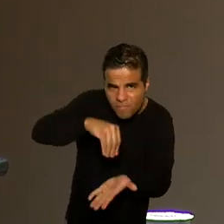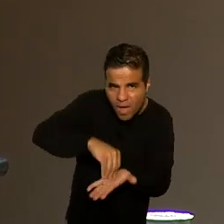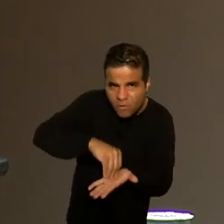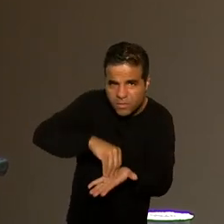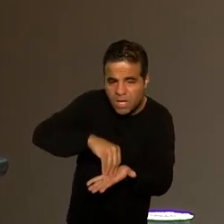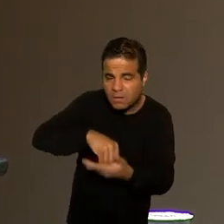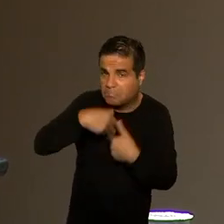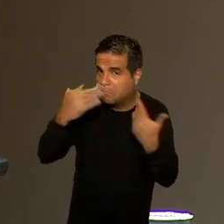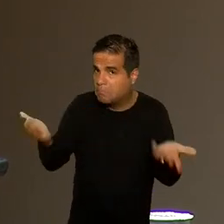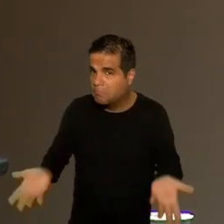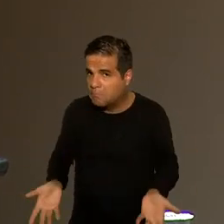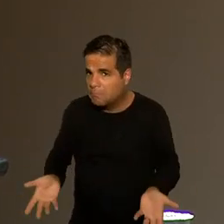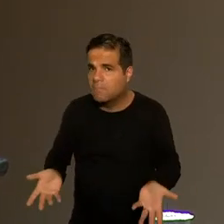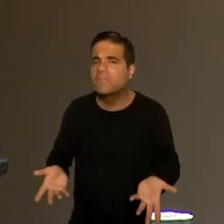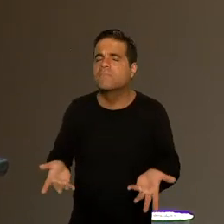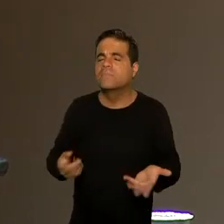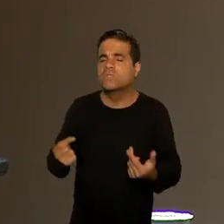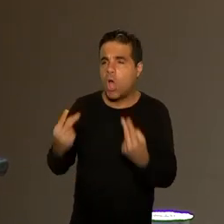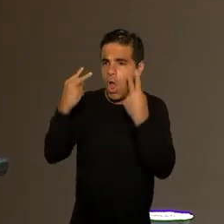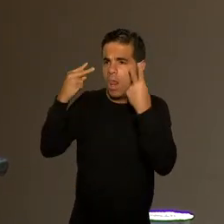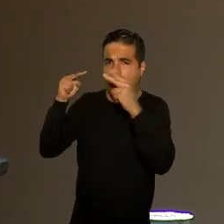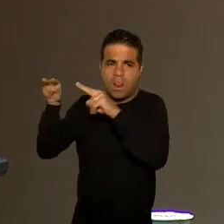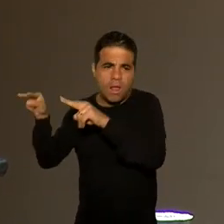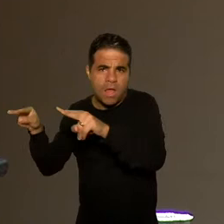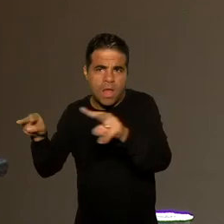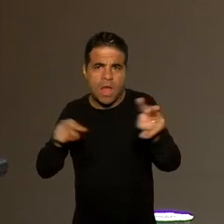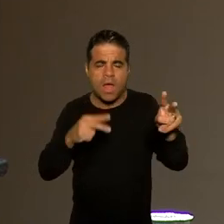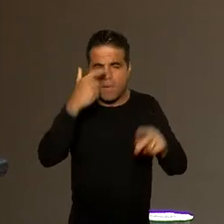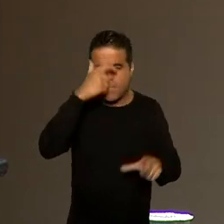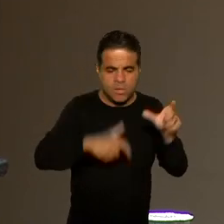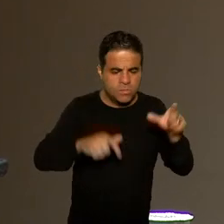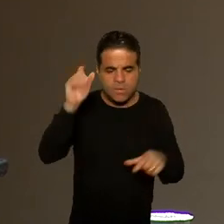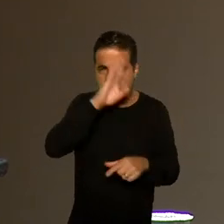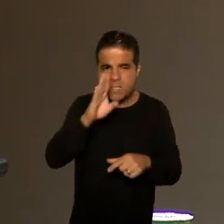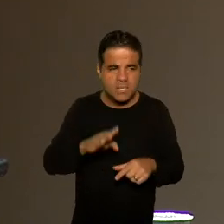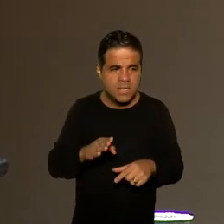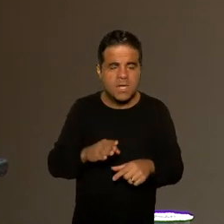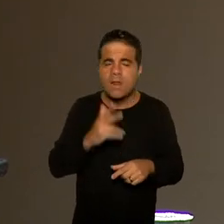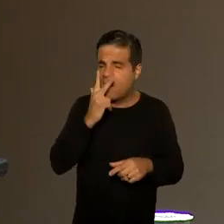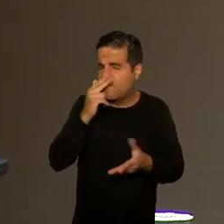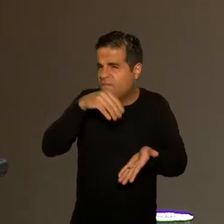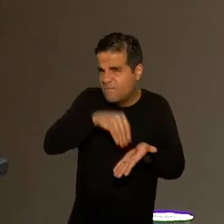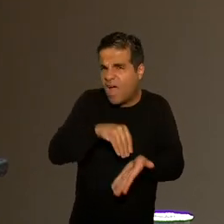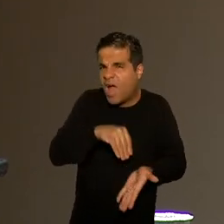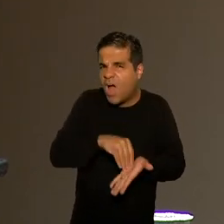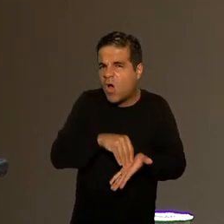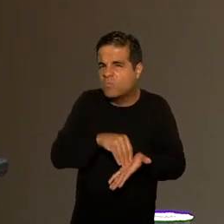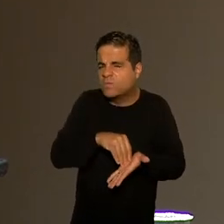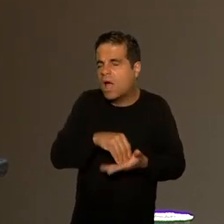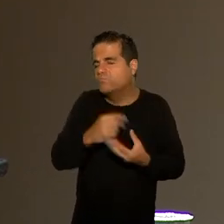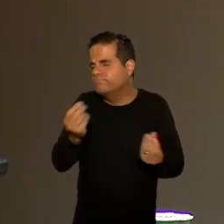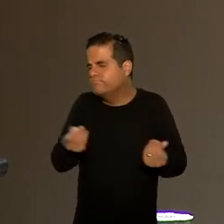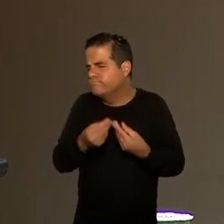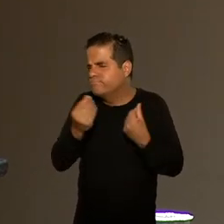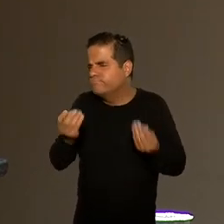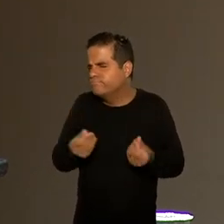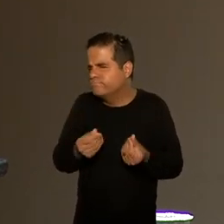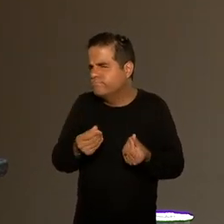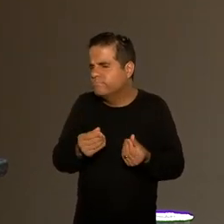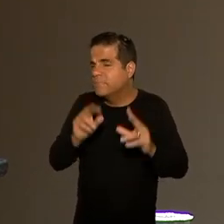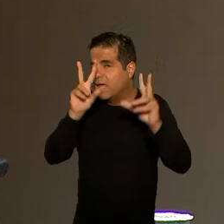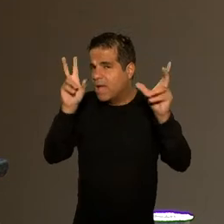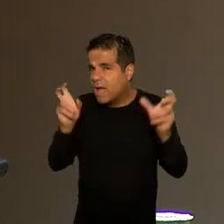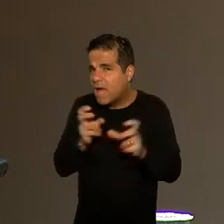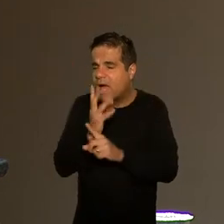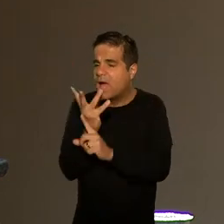falta a gente se olhar enquanto brasileiros falta a gente tem